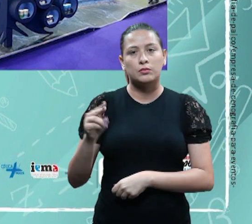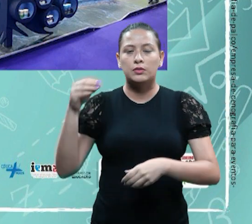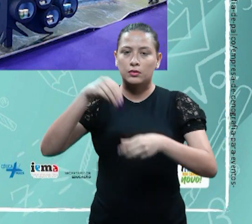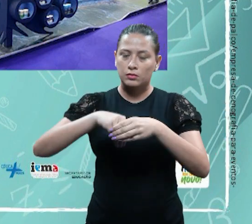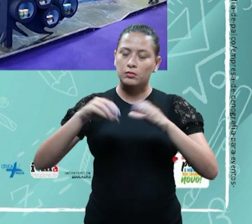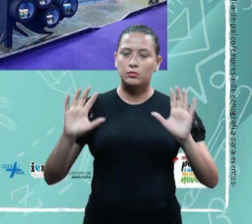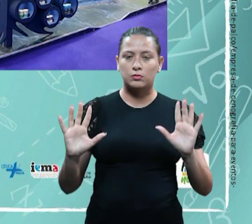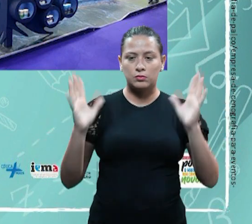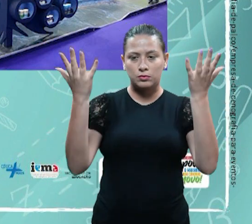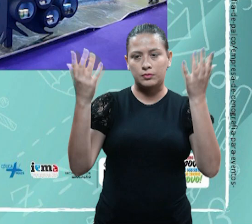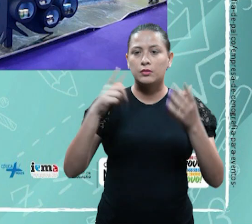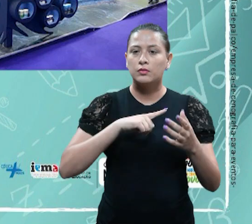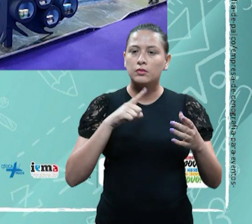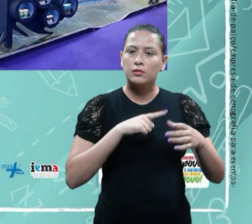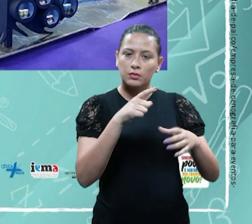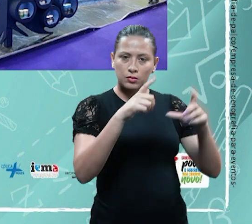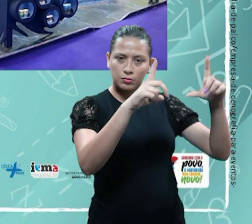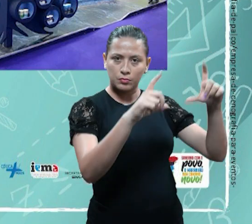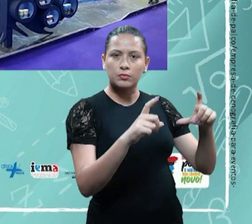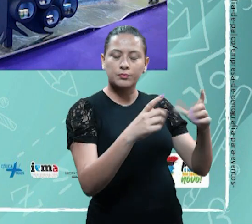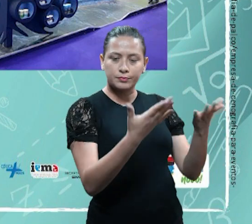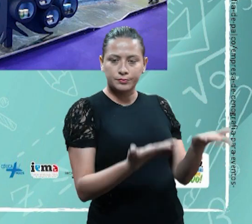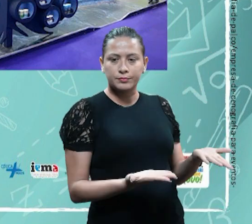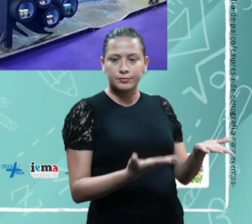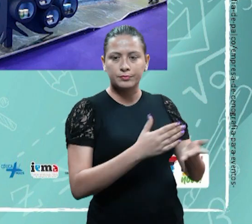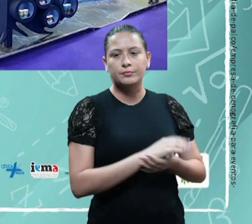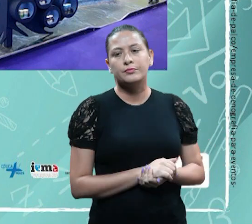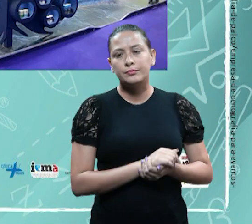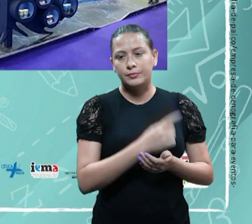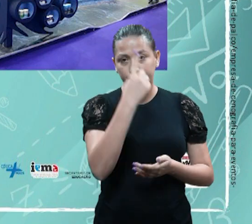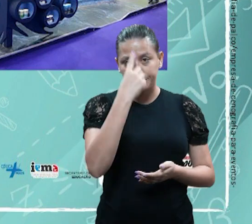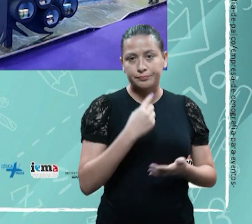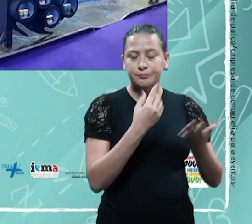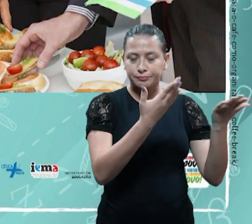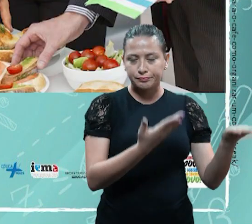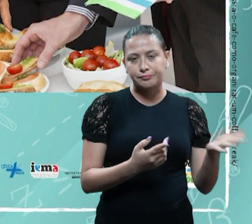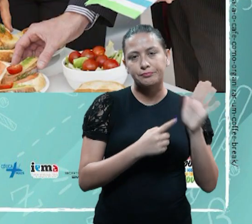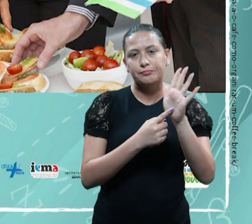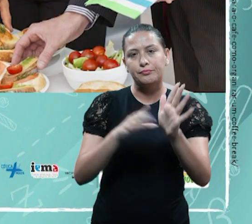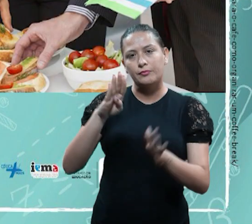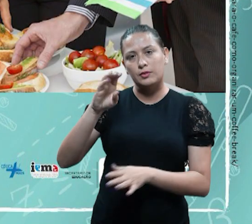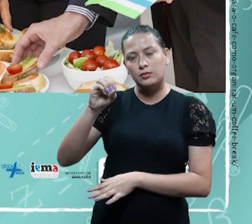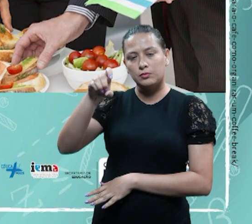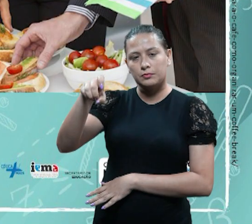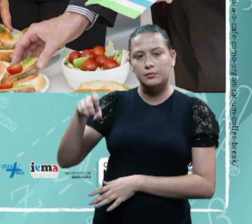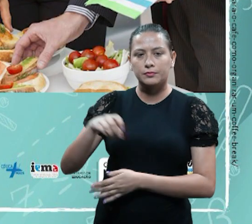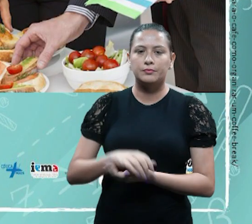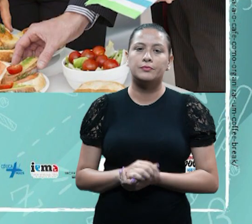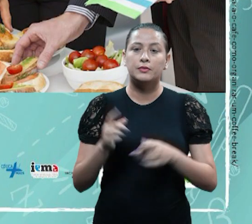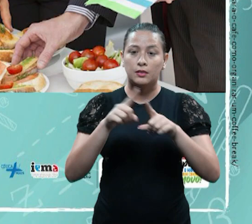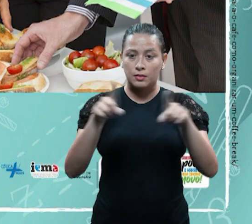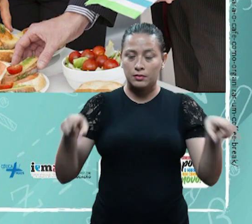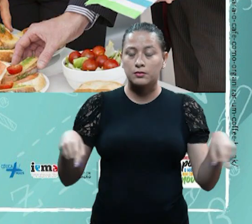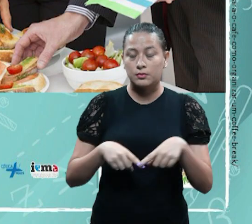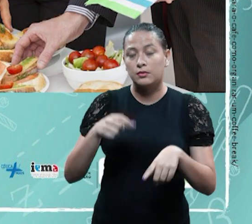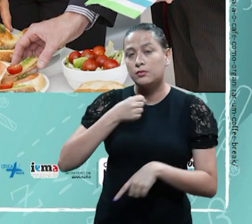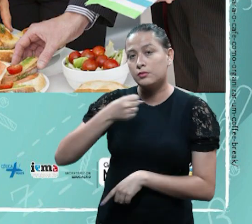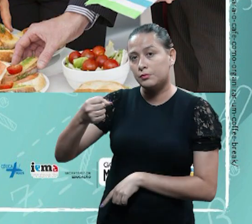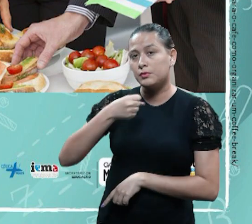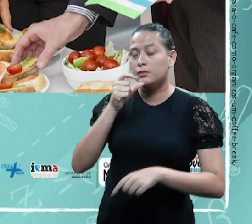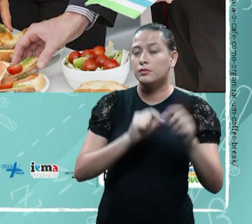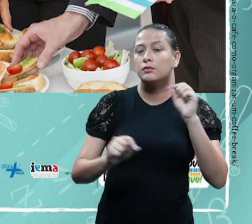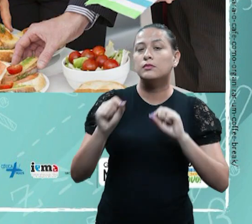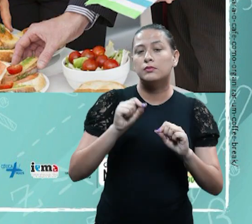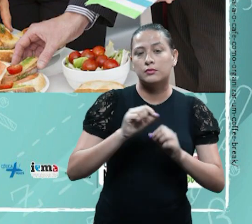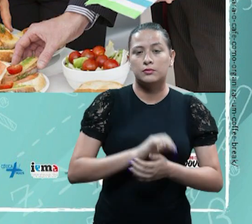em um evento, né? Aqui tem uma foto, né, que demonstra aqui um box. A sala de imprensa, o que seria a sala de